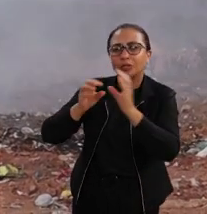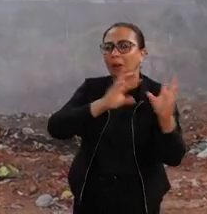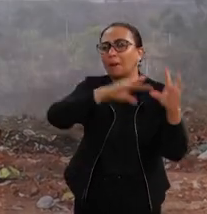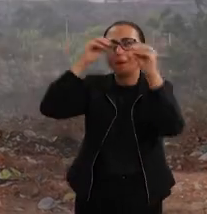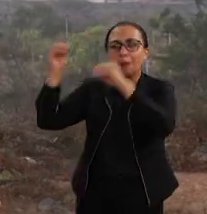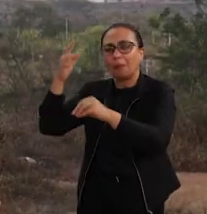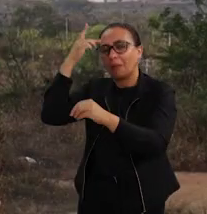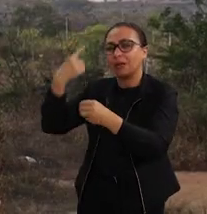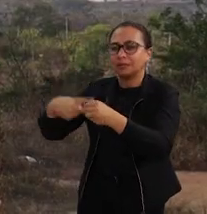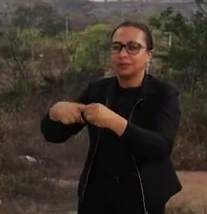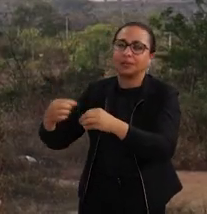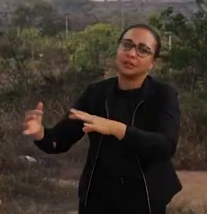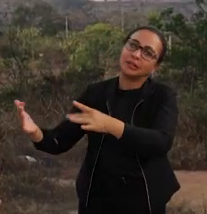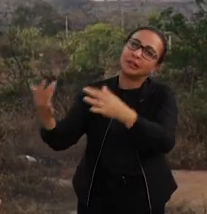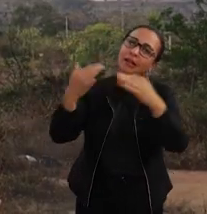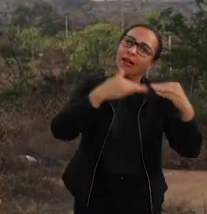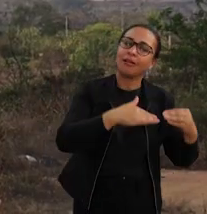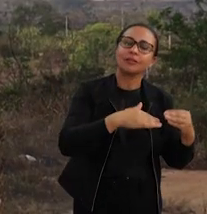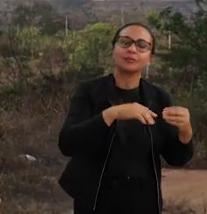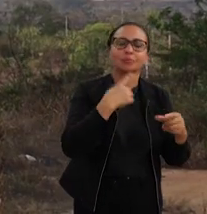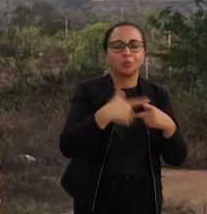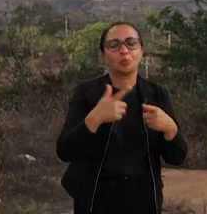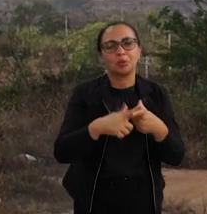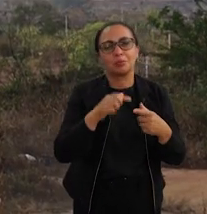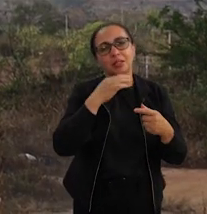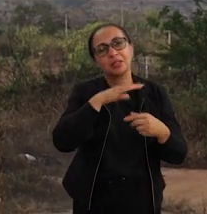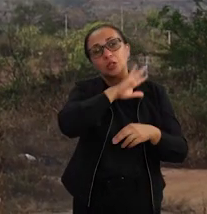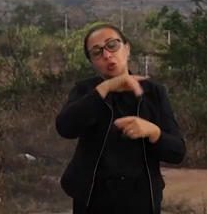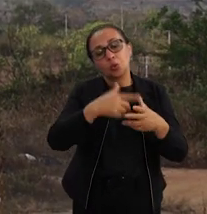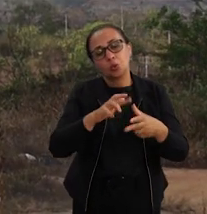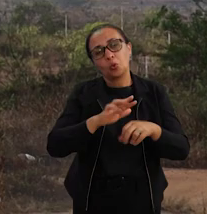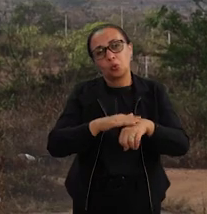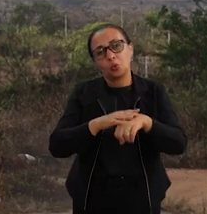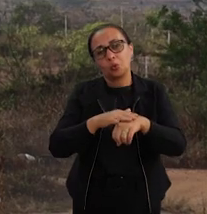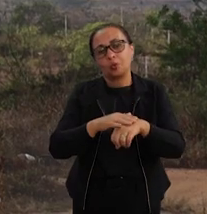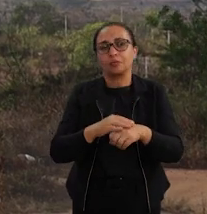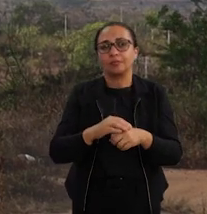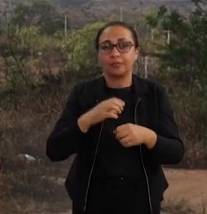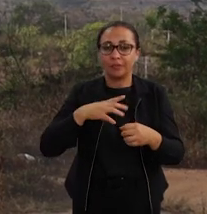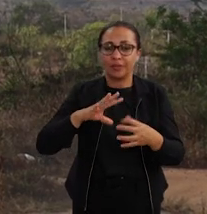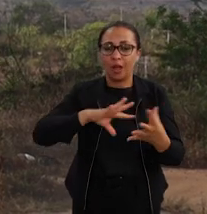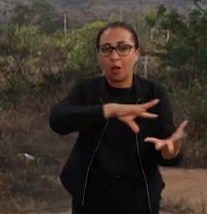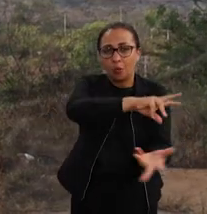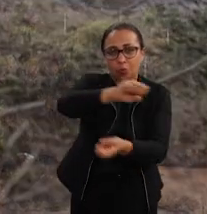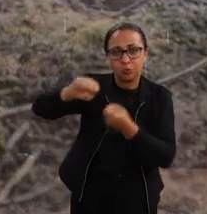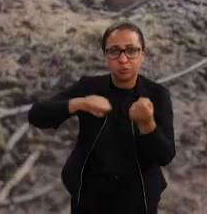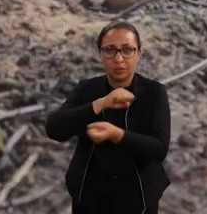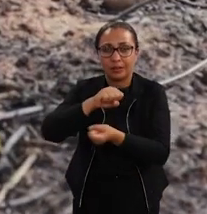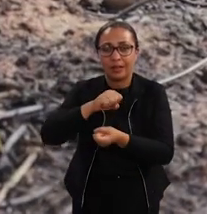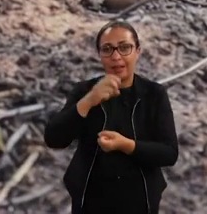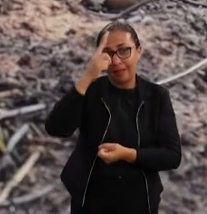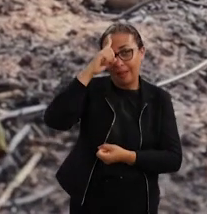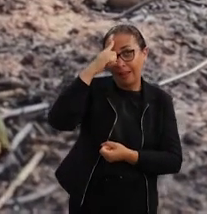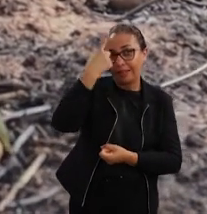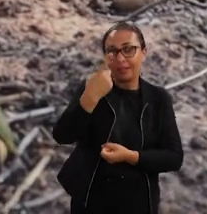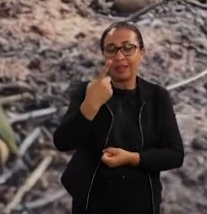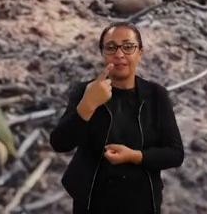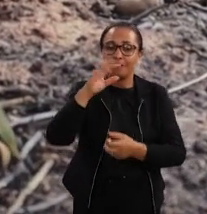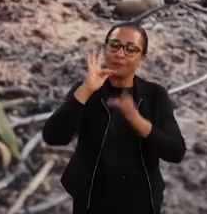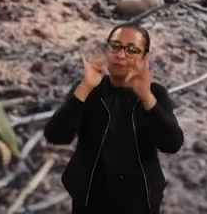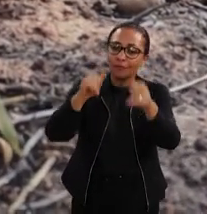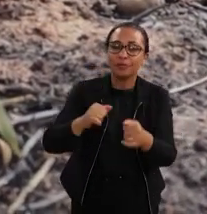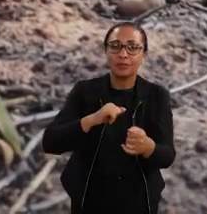e tragam essas coisas aí. Então, tentar ser o mais sustentável. A ideia final do trabalho é